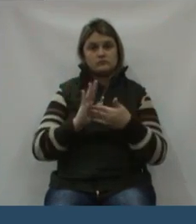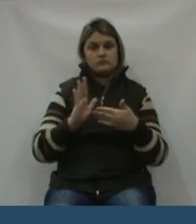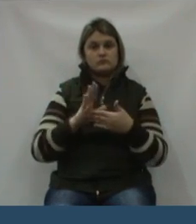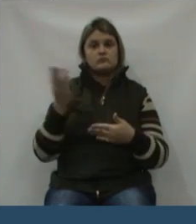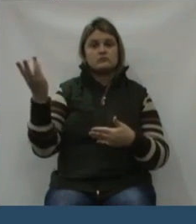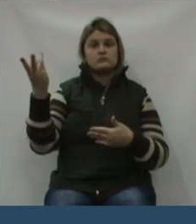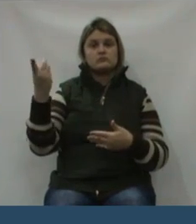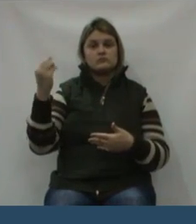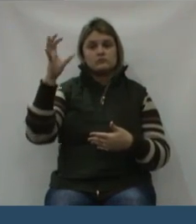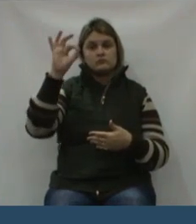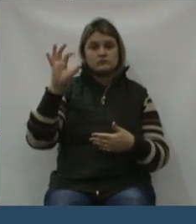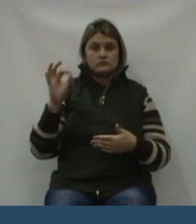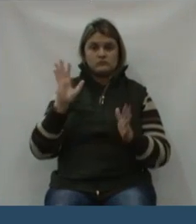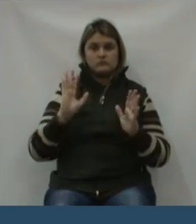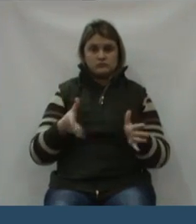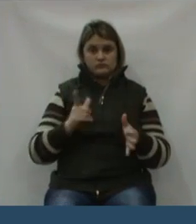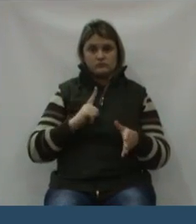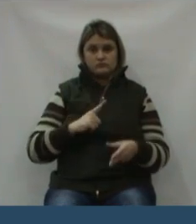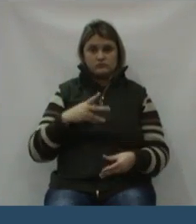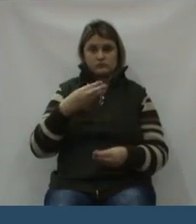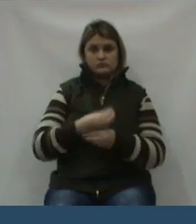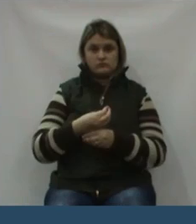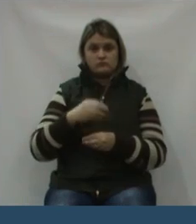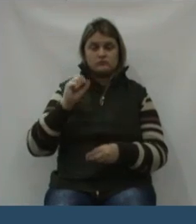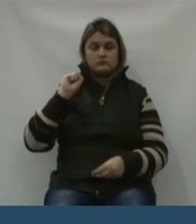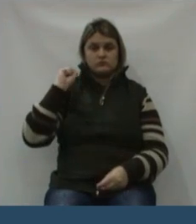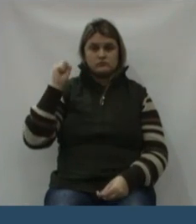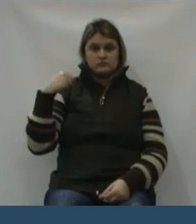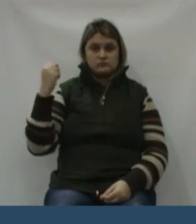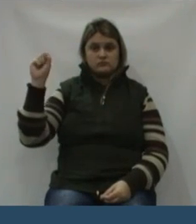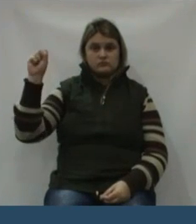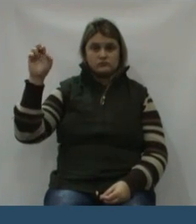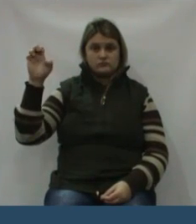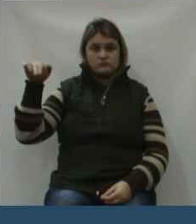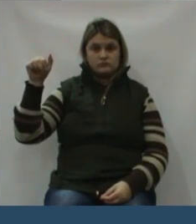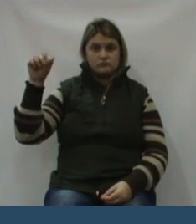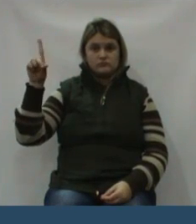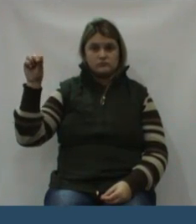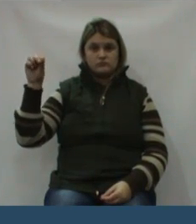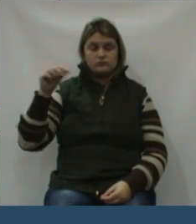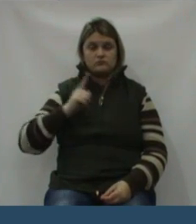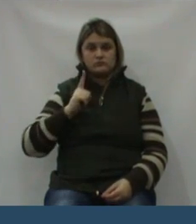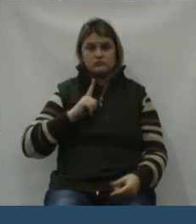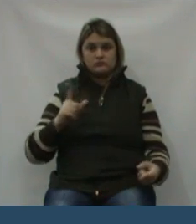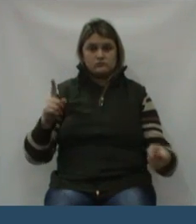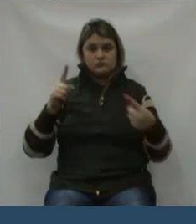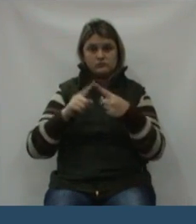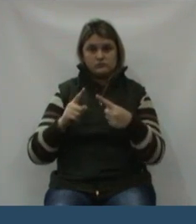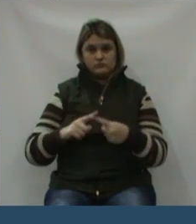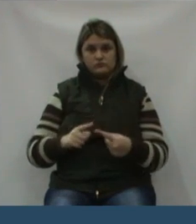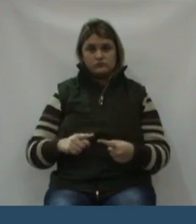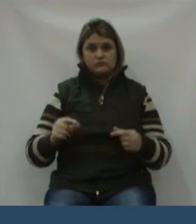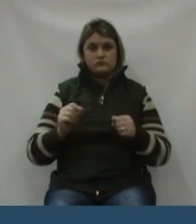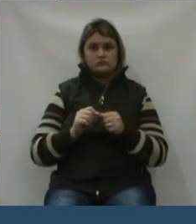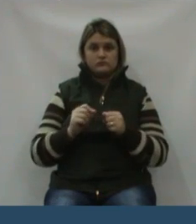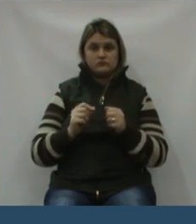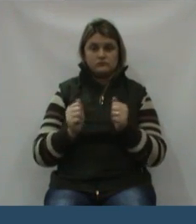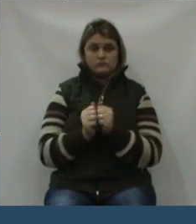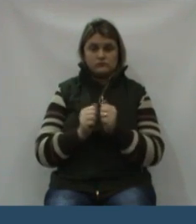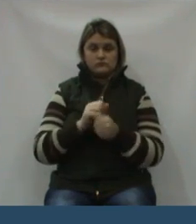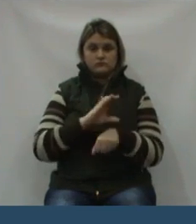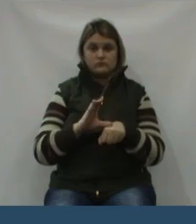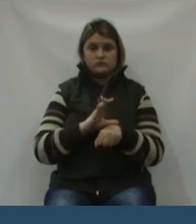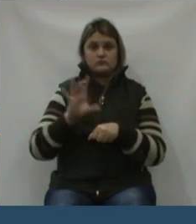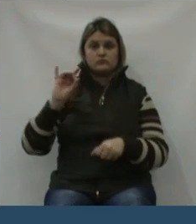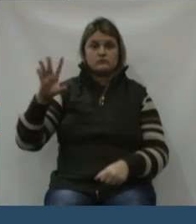vincular, já existe emenda no Senado Federal, com esse objetivo, emenda à Constituição, vinculando